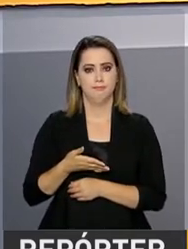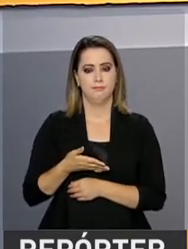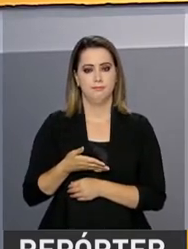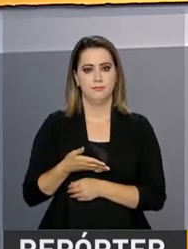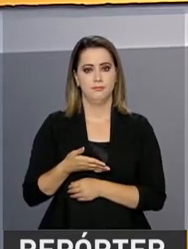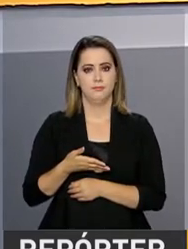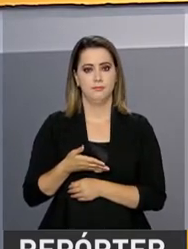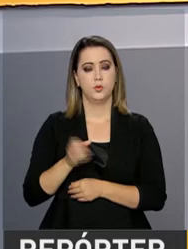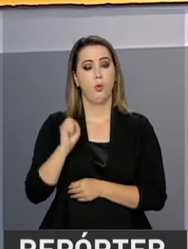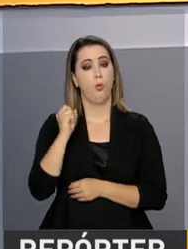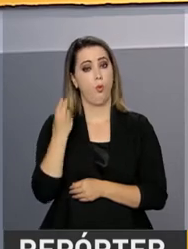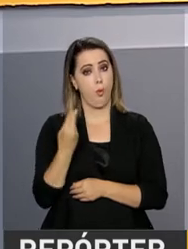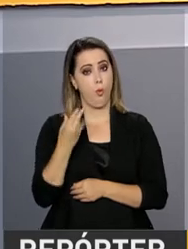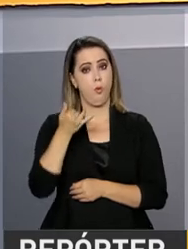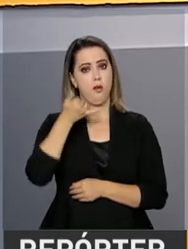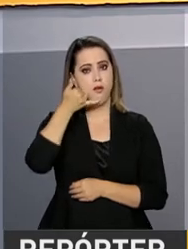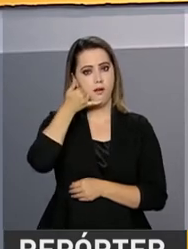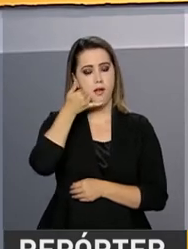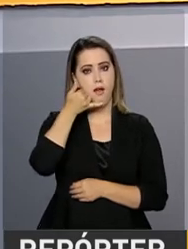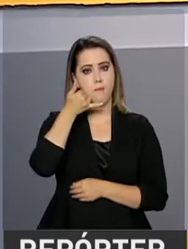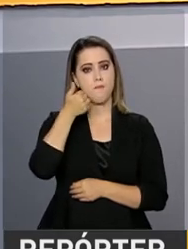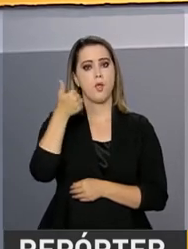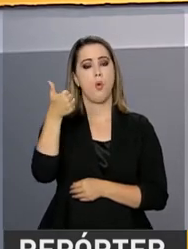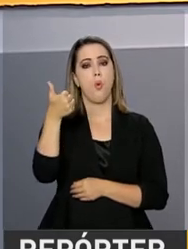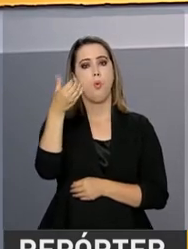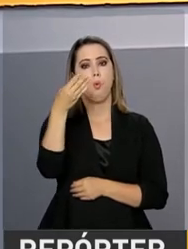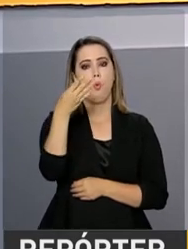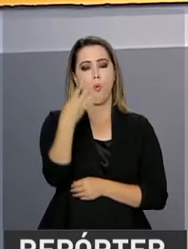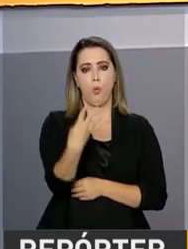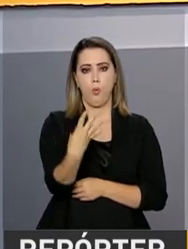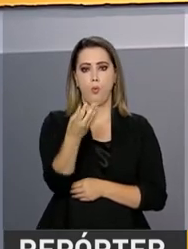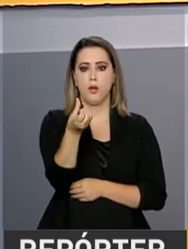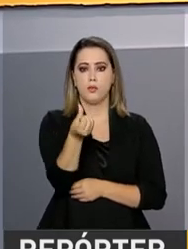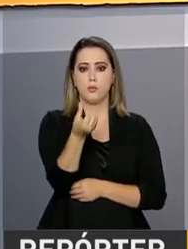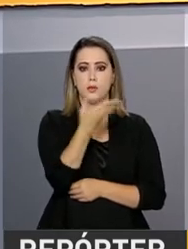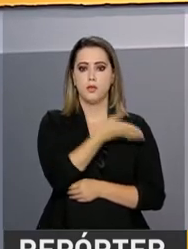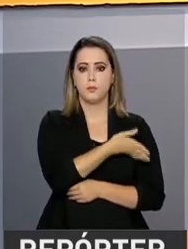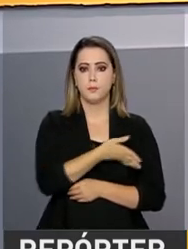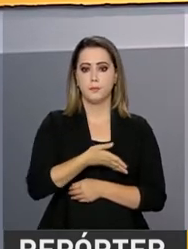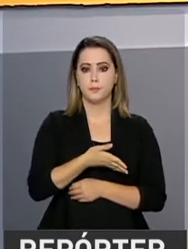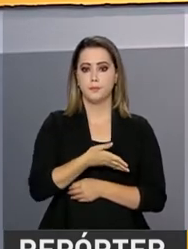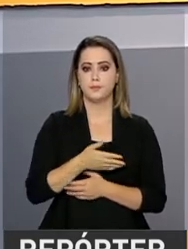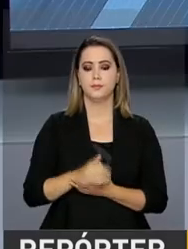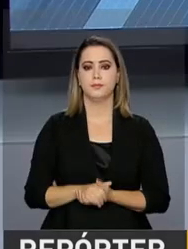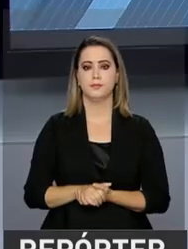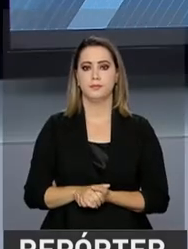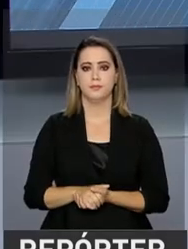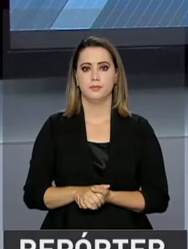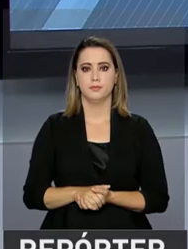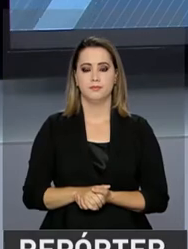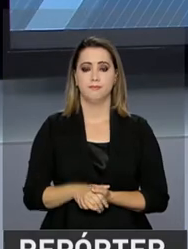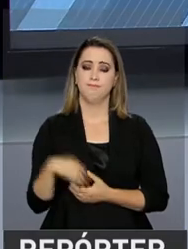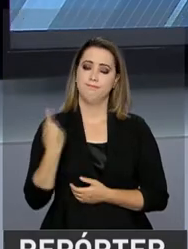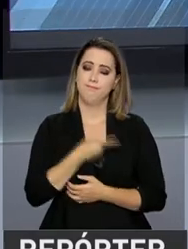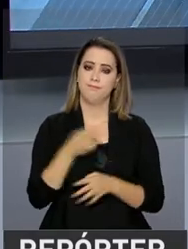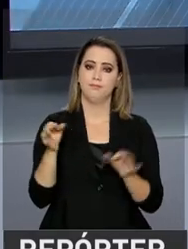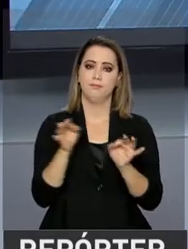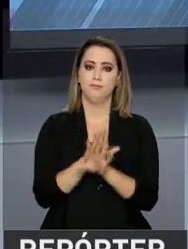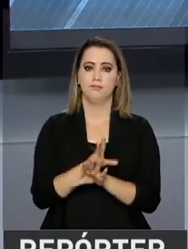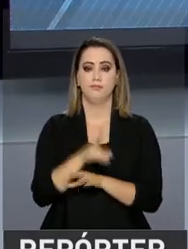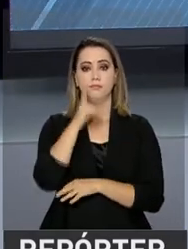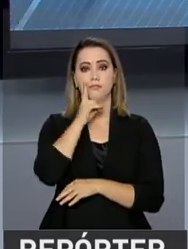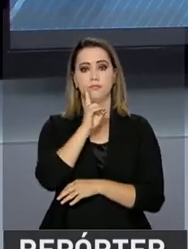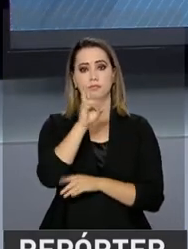receita.fazenda.gov.br ou então ligar para o receitafone no número 146 esta edição termina aqui